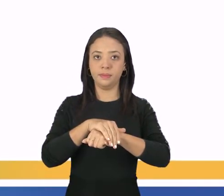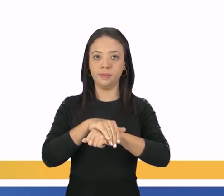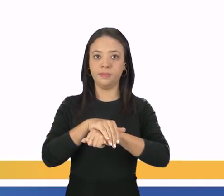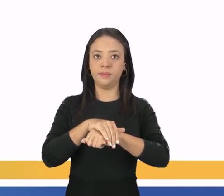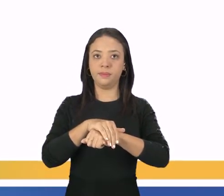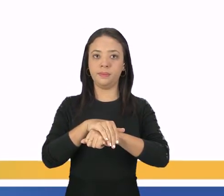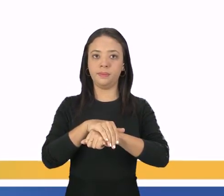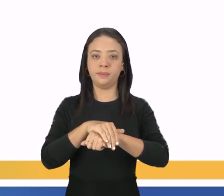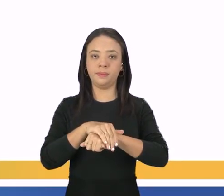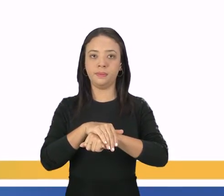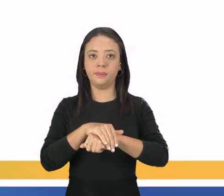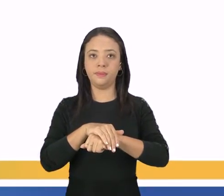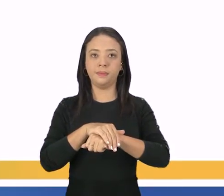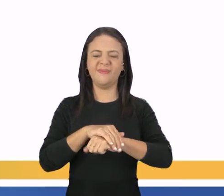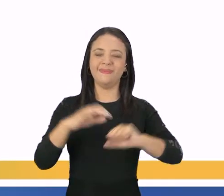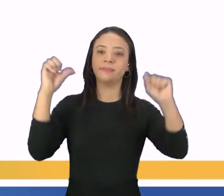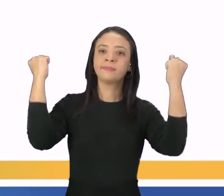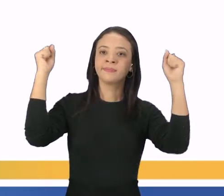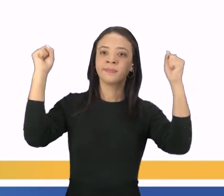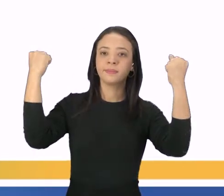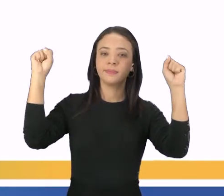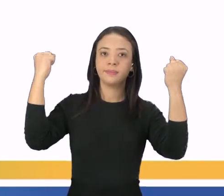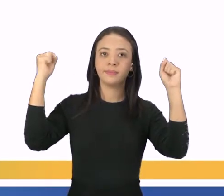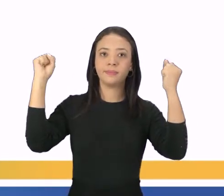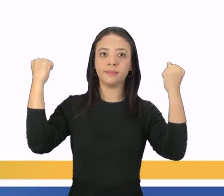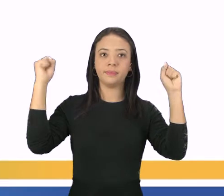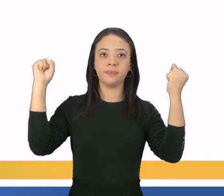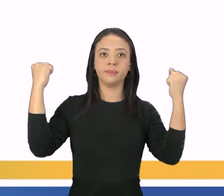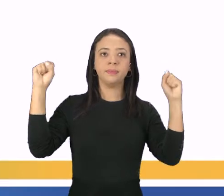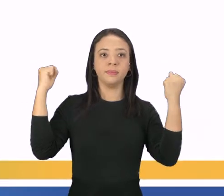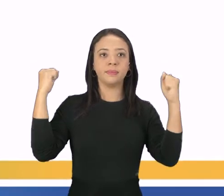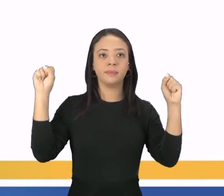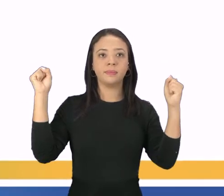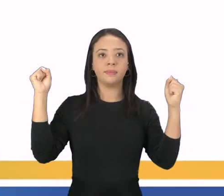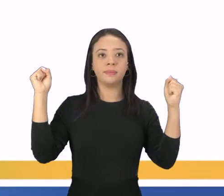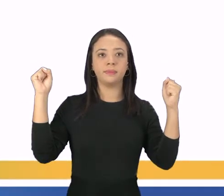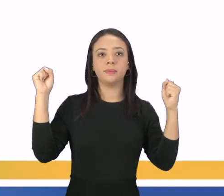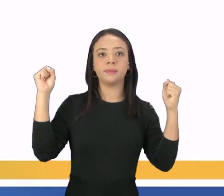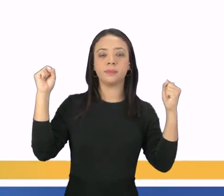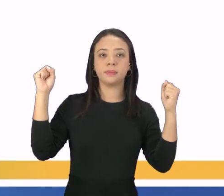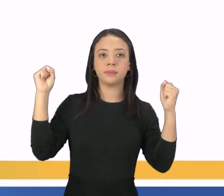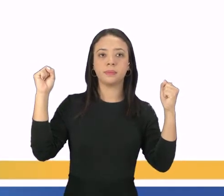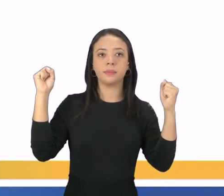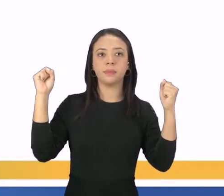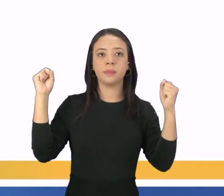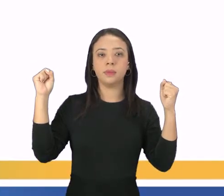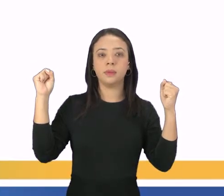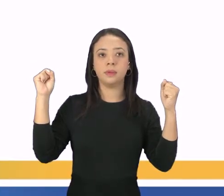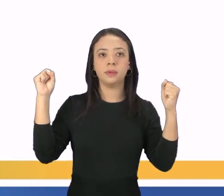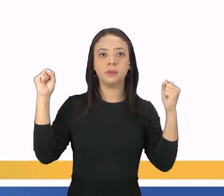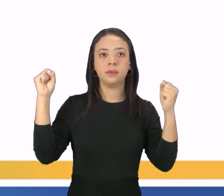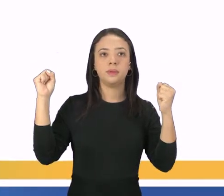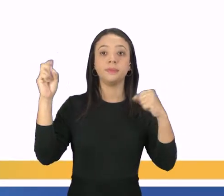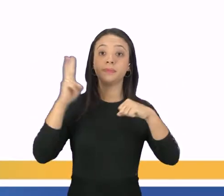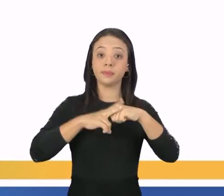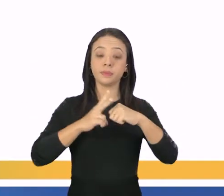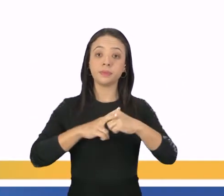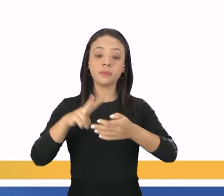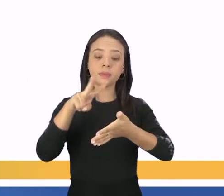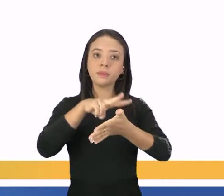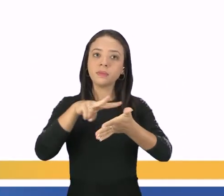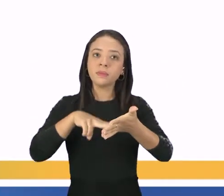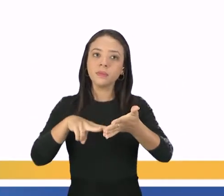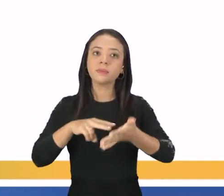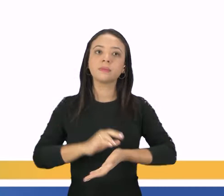dia. Hacer exercício, né? Que é fazer exercícios. Leo, o verbo ler, eu